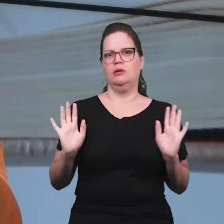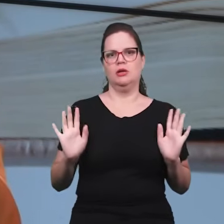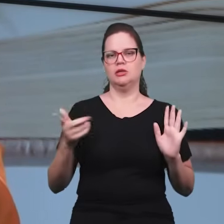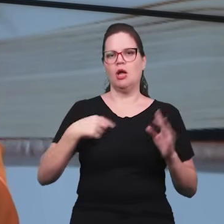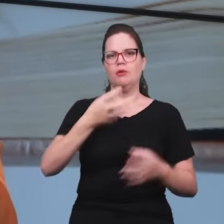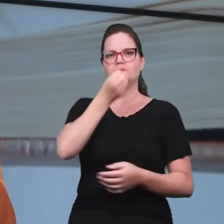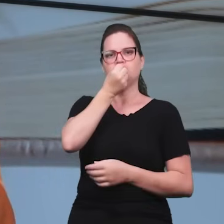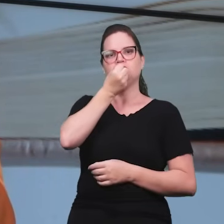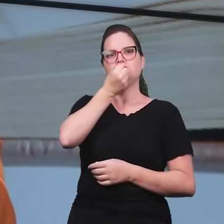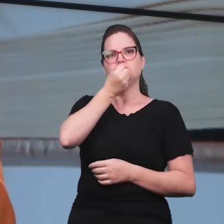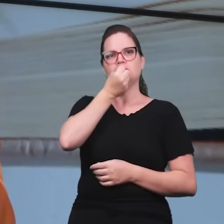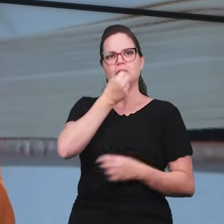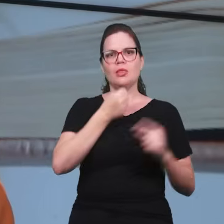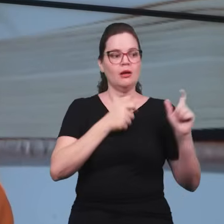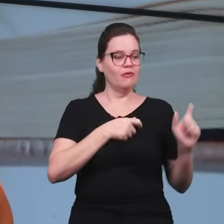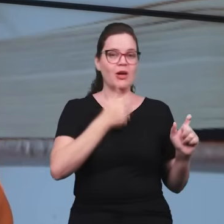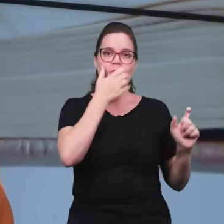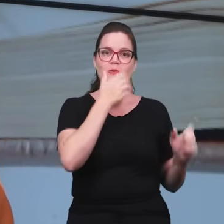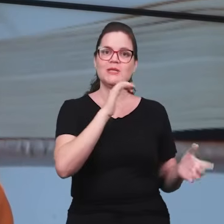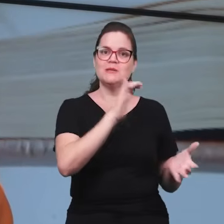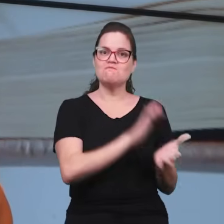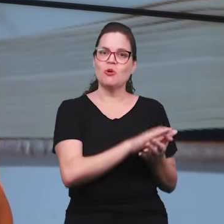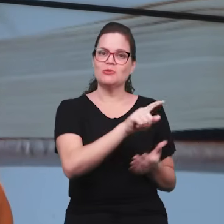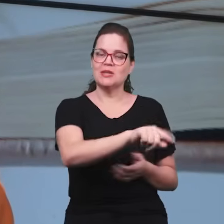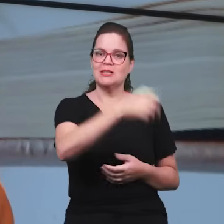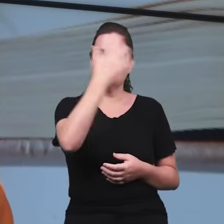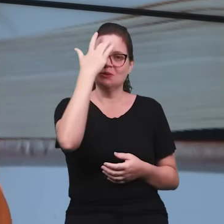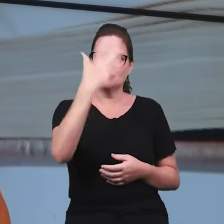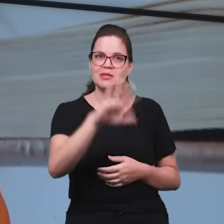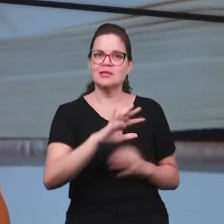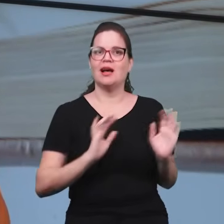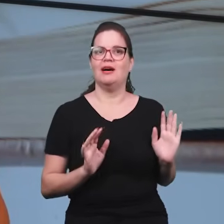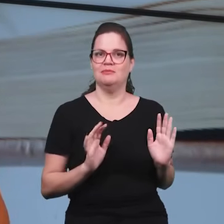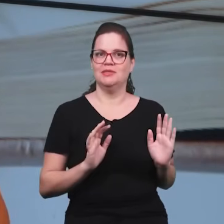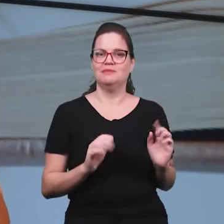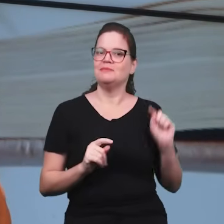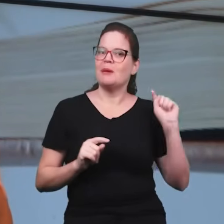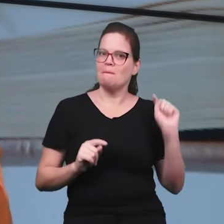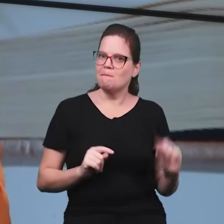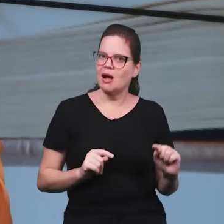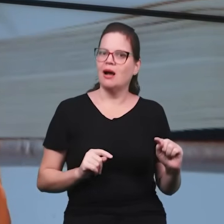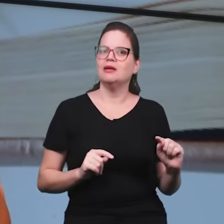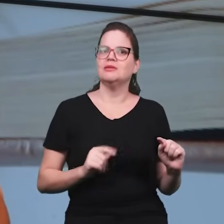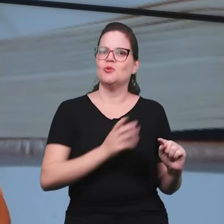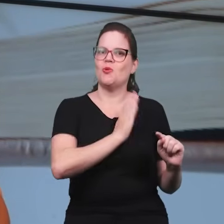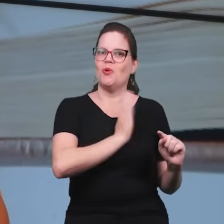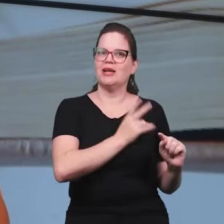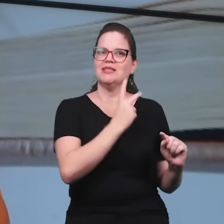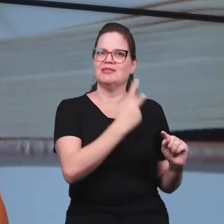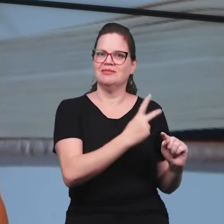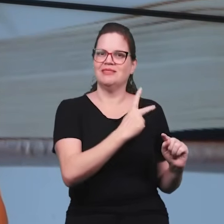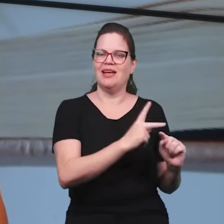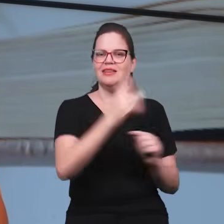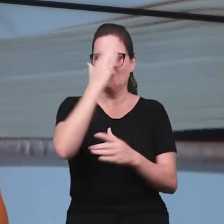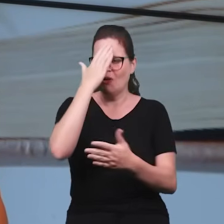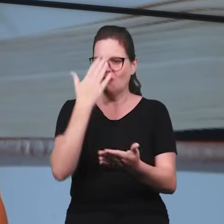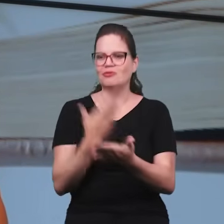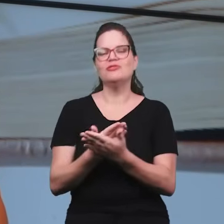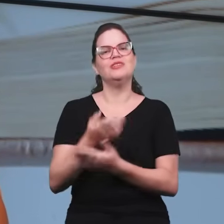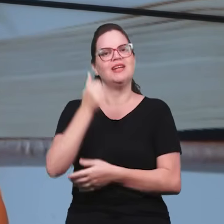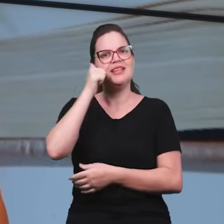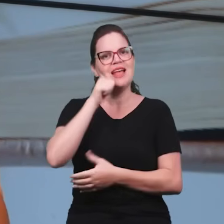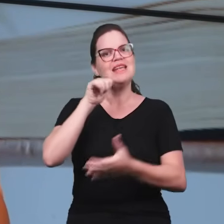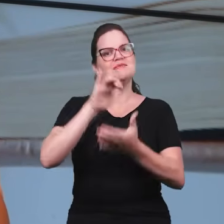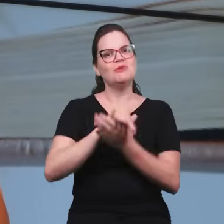Olha, esse marido ainda não sabe. Sabedoria. Ele ainda não sabe, mas o coração dele pode estar nela